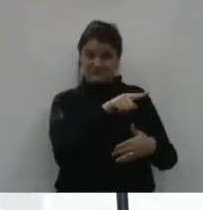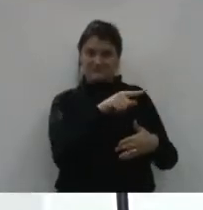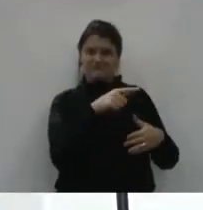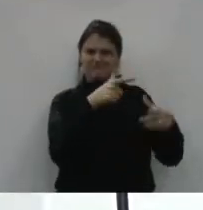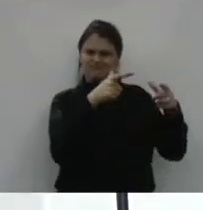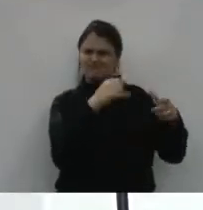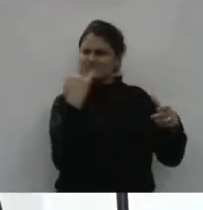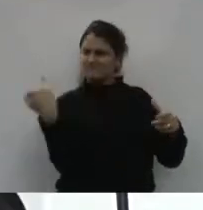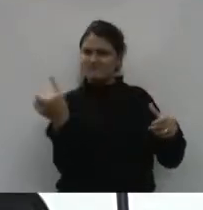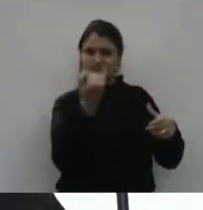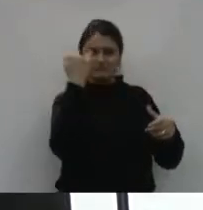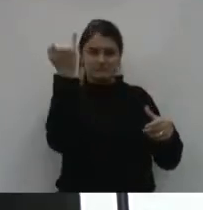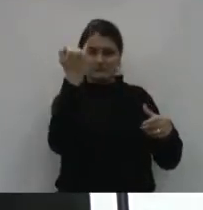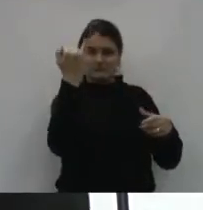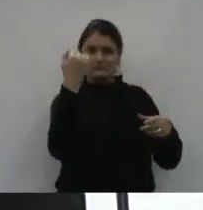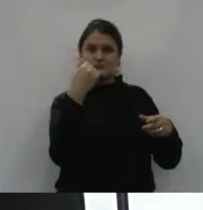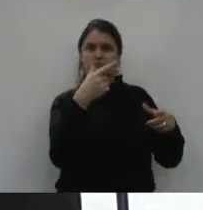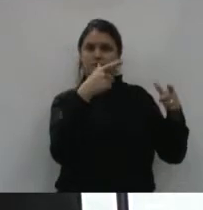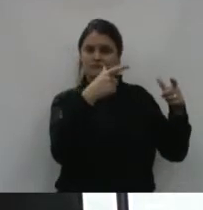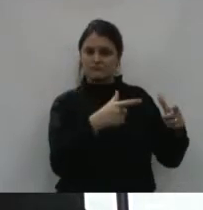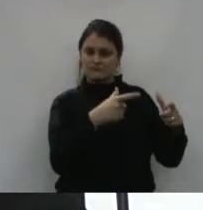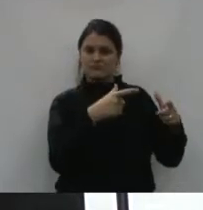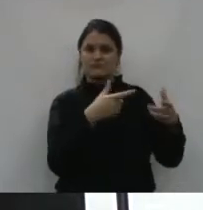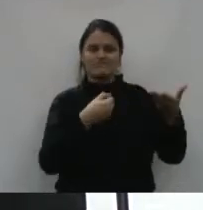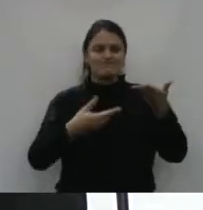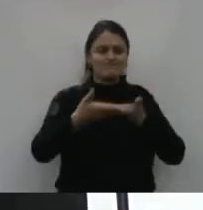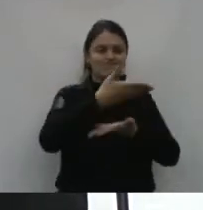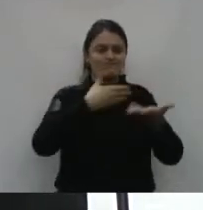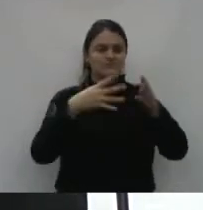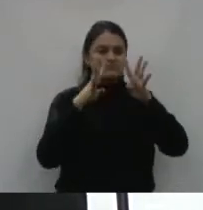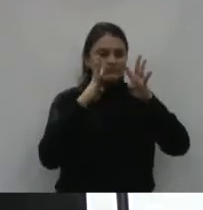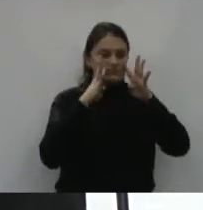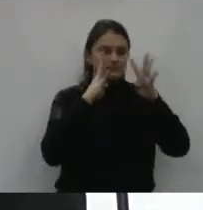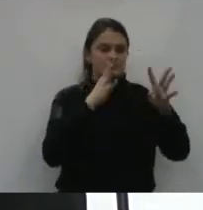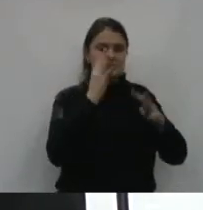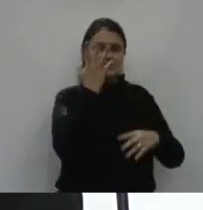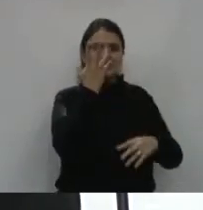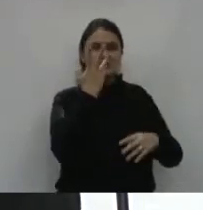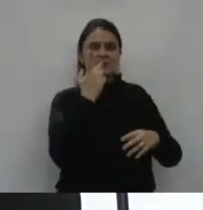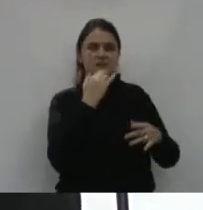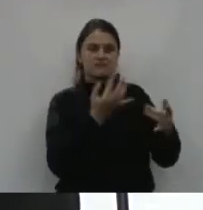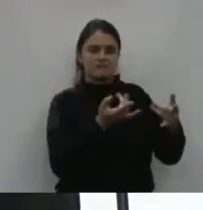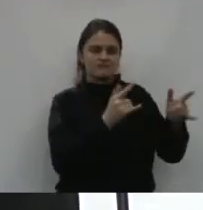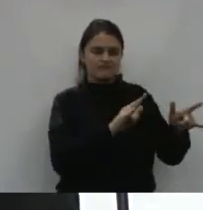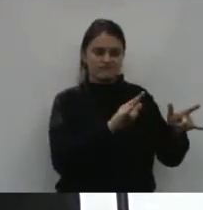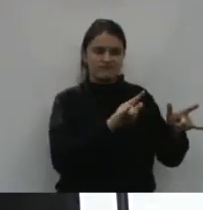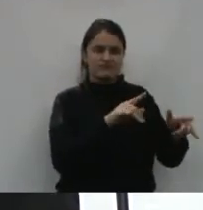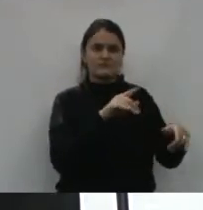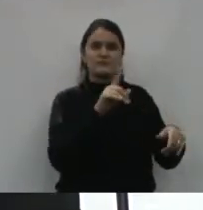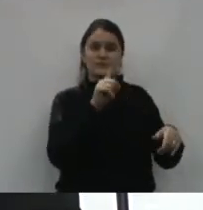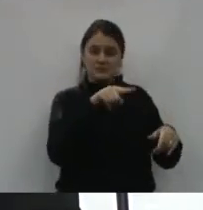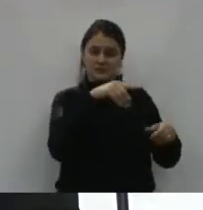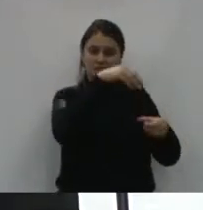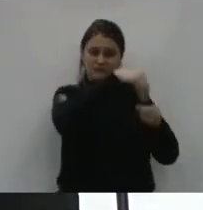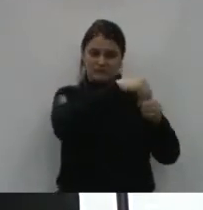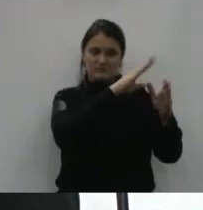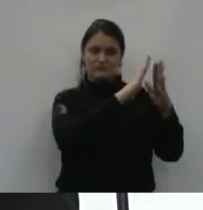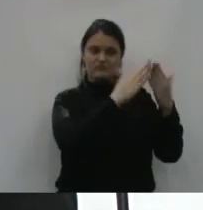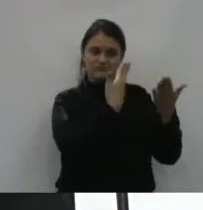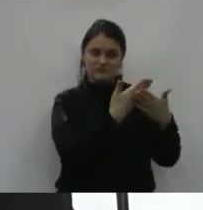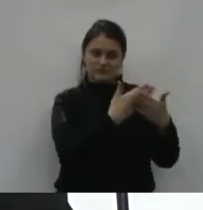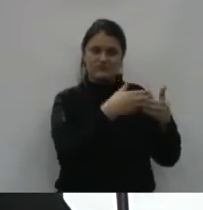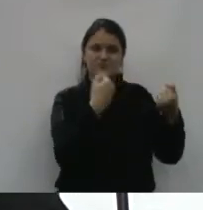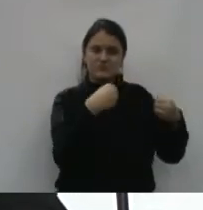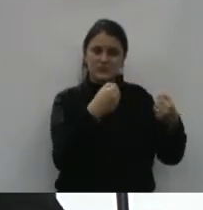que ocupa um lugar privilegiado na rede de atenção à criança e adolescente deve assumir o papel de protagonista na